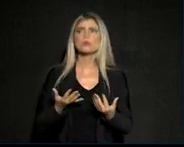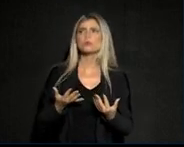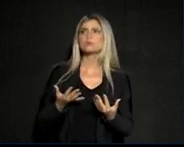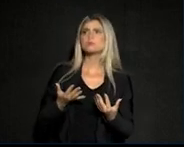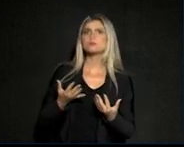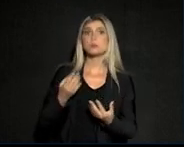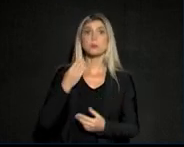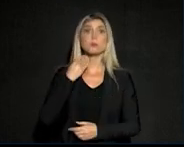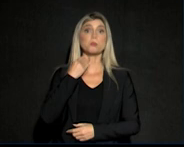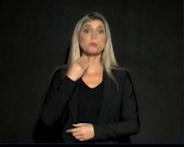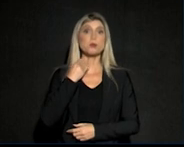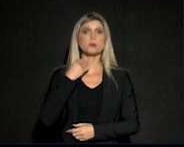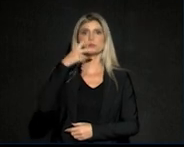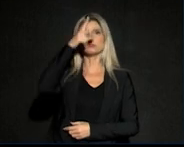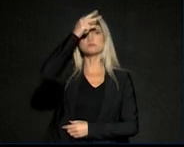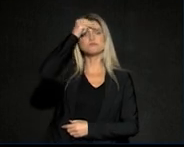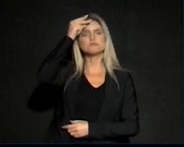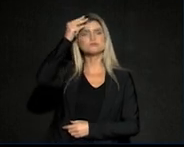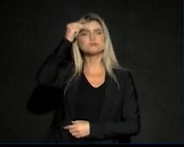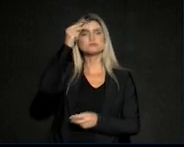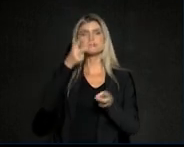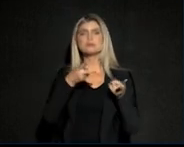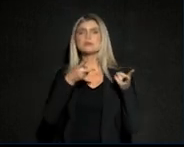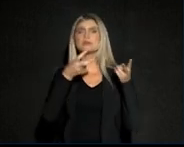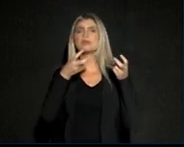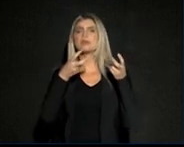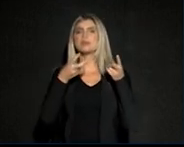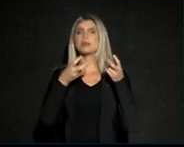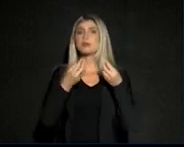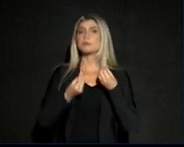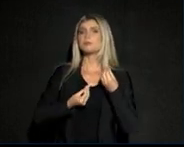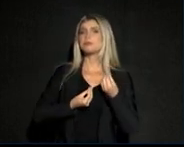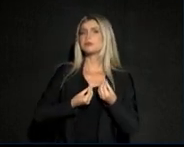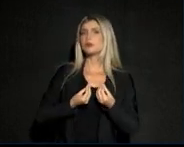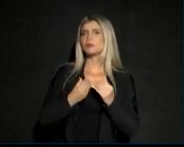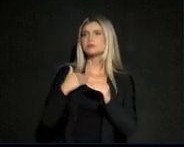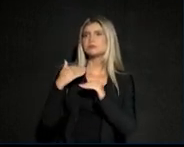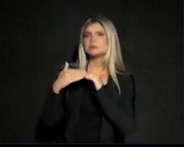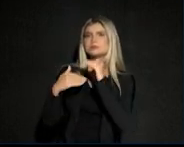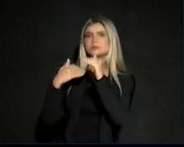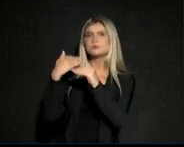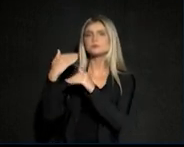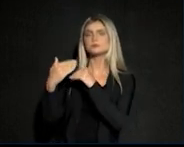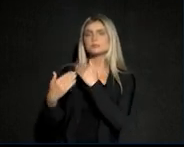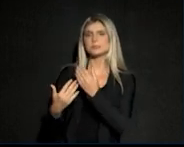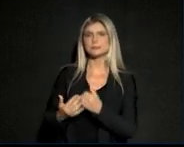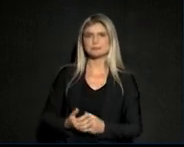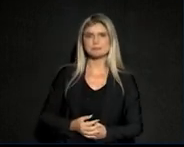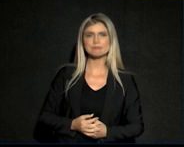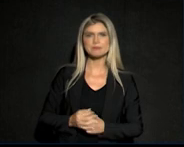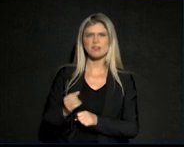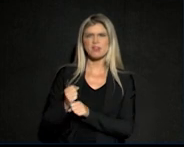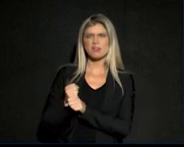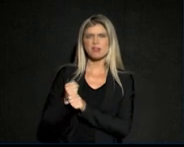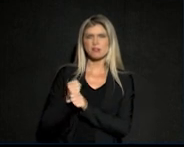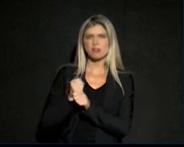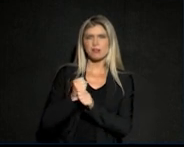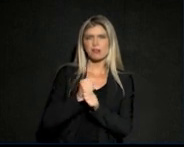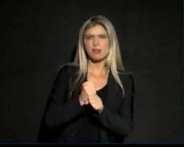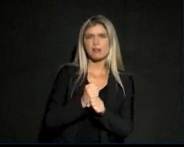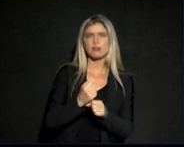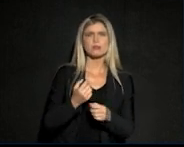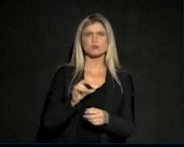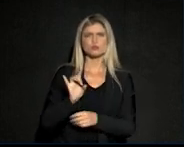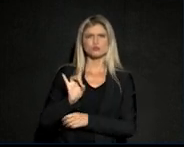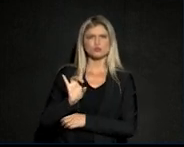público você mudar a forma de enxergar a criação e execução do desenvolvimento a gente durante muito tempo não só no